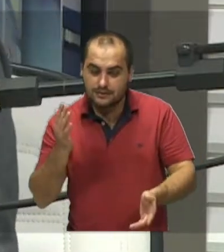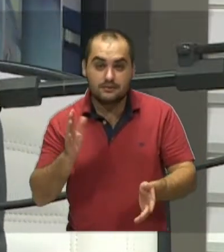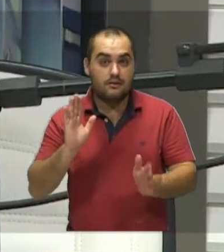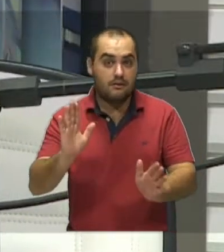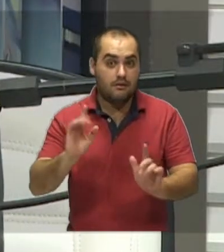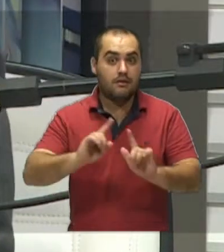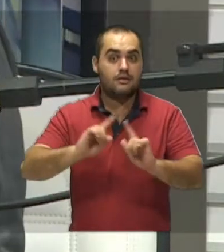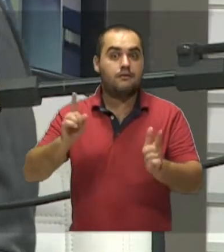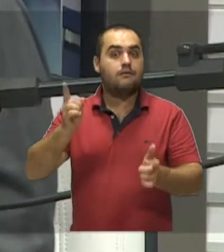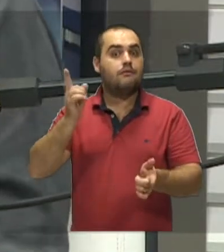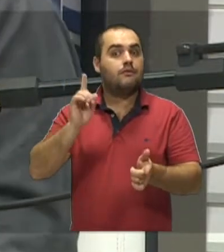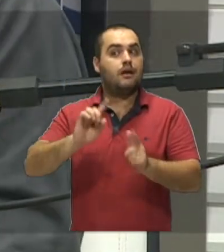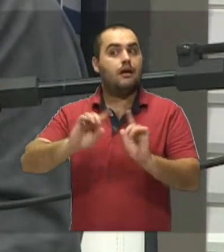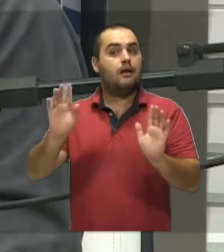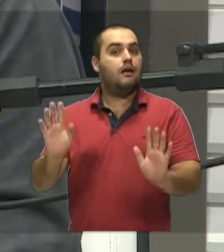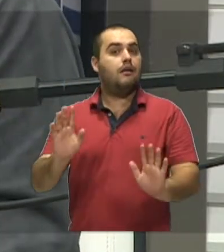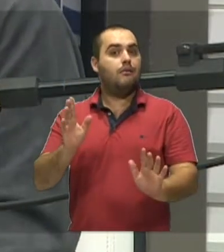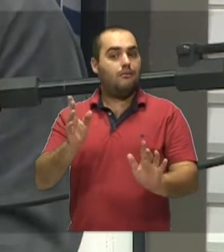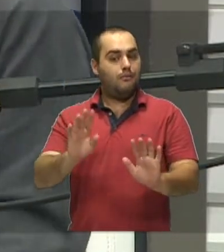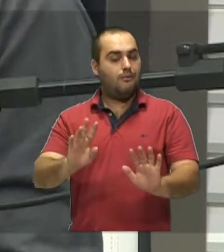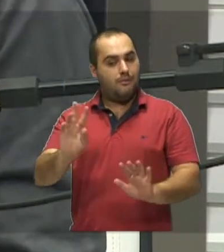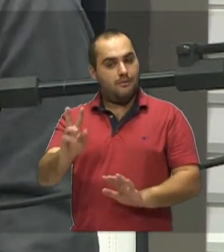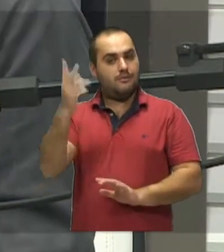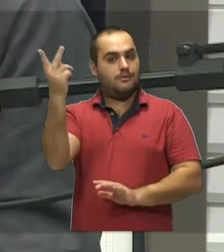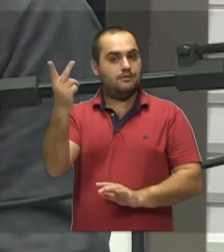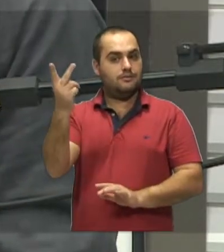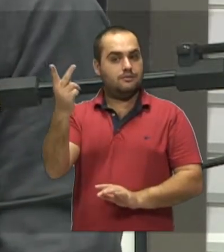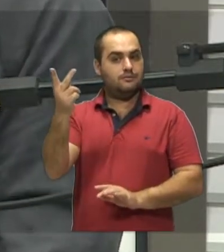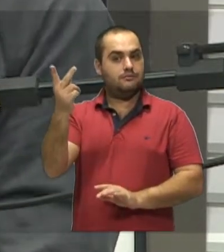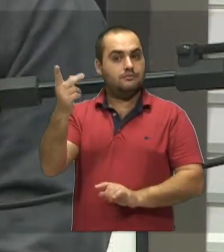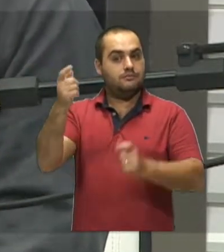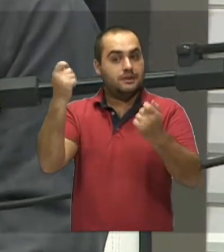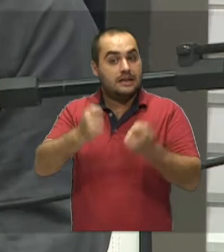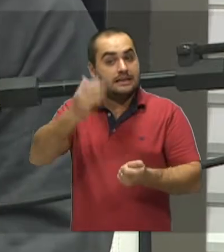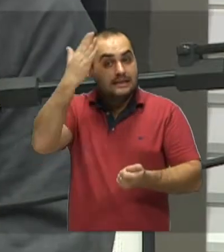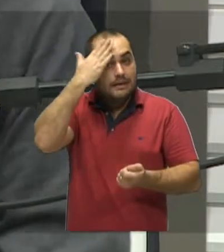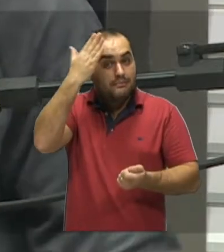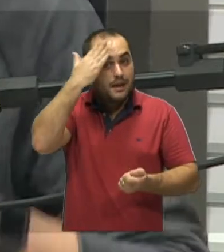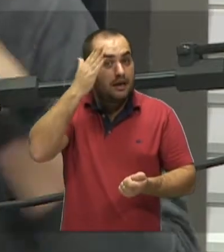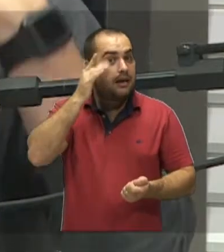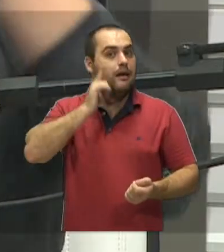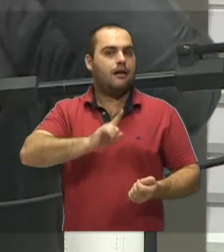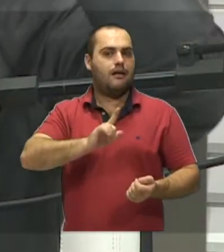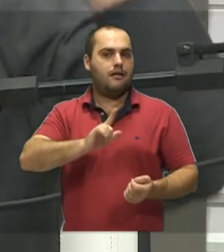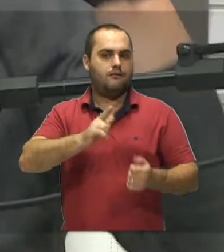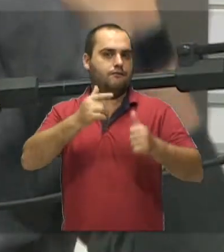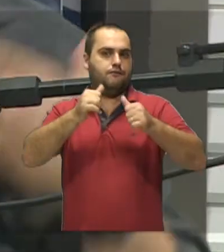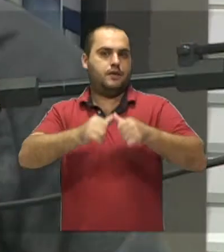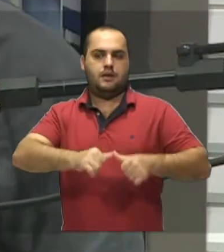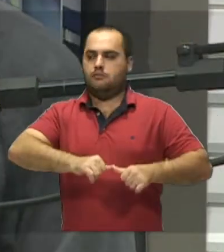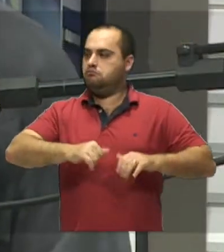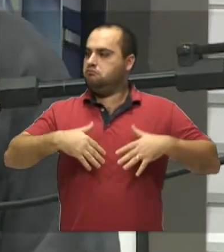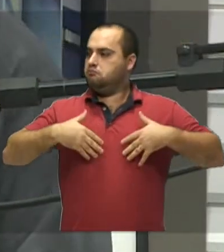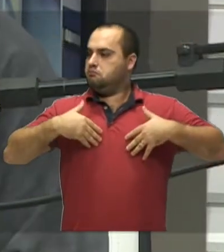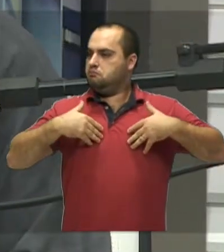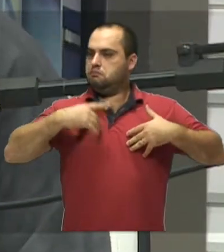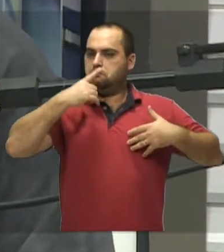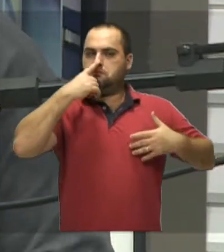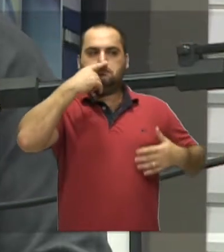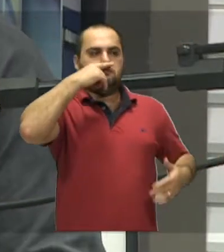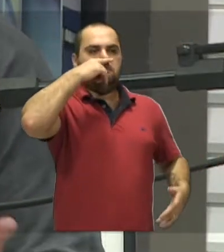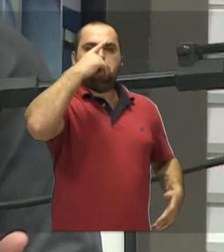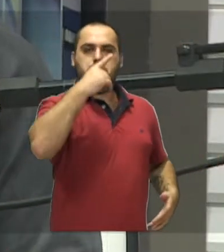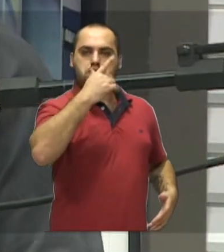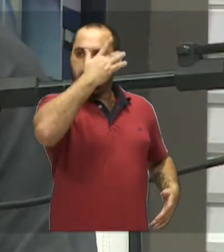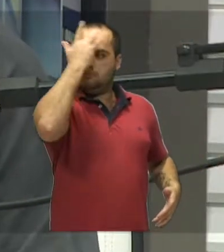saber ganhar, né? Porque geralmente quando você ganha, você fica numa empáfia, né? Enfim, né? Fica muito vaidoso, né?